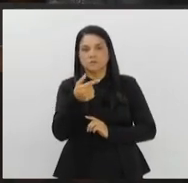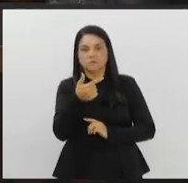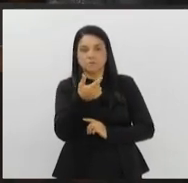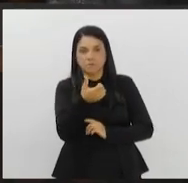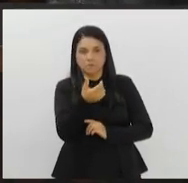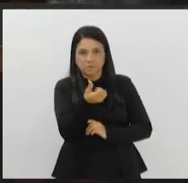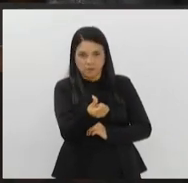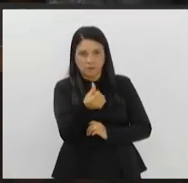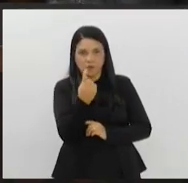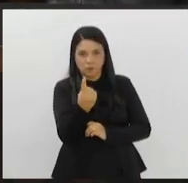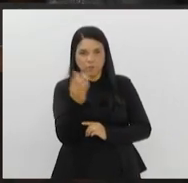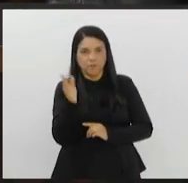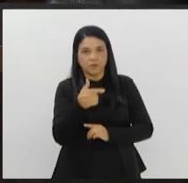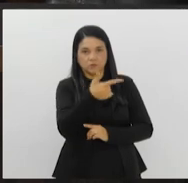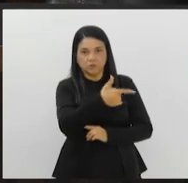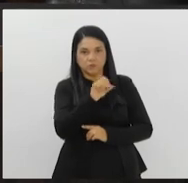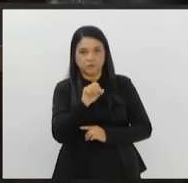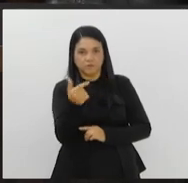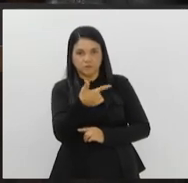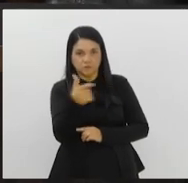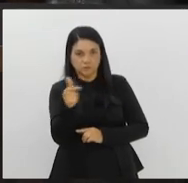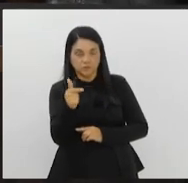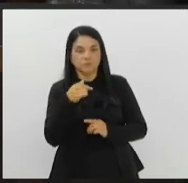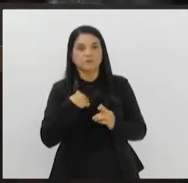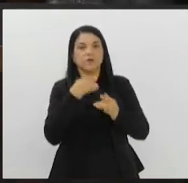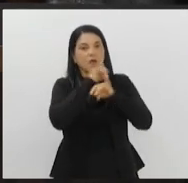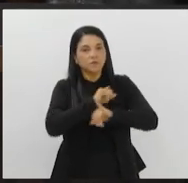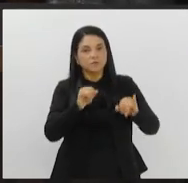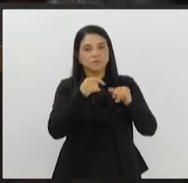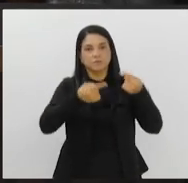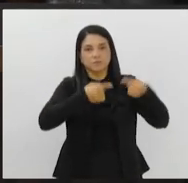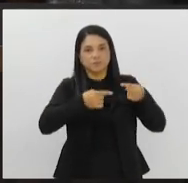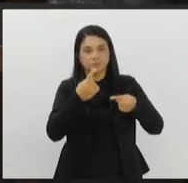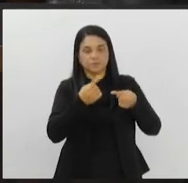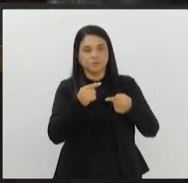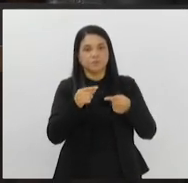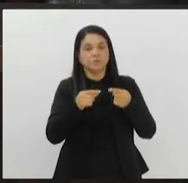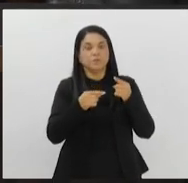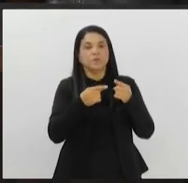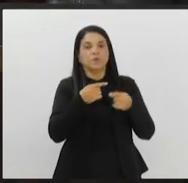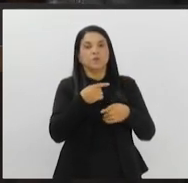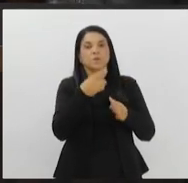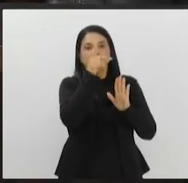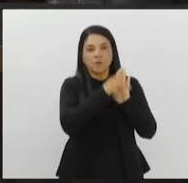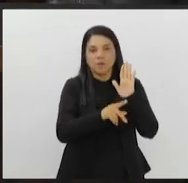22. Anuncio, em primeira discussão, projeto de lei número